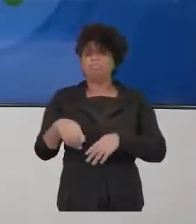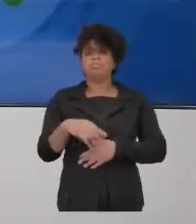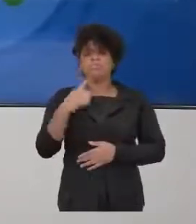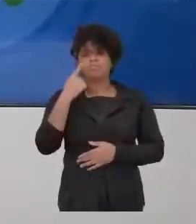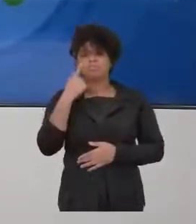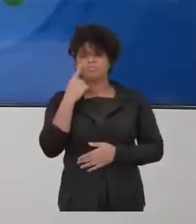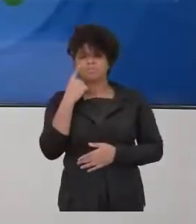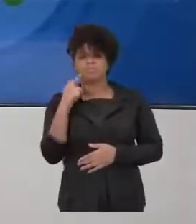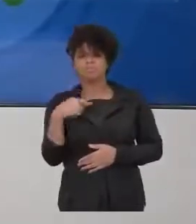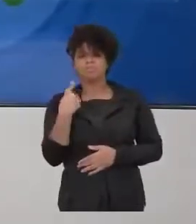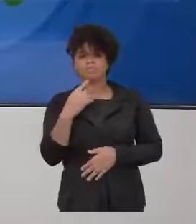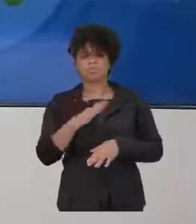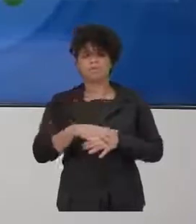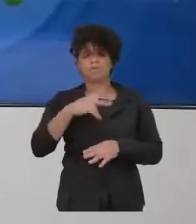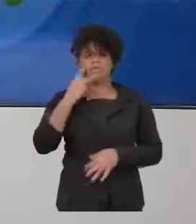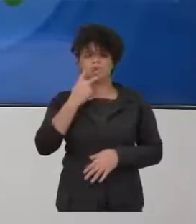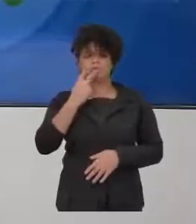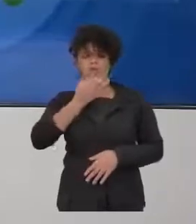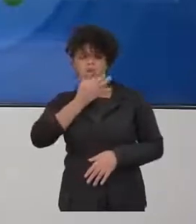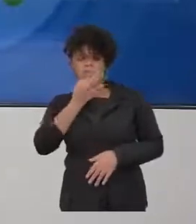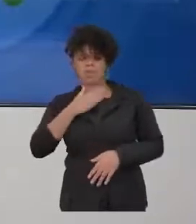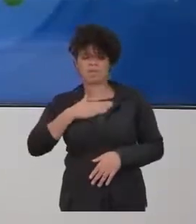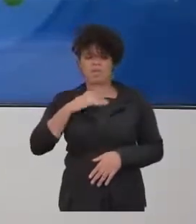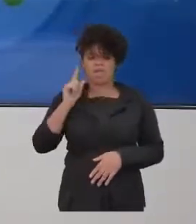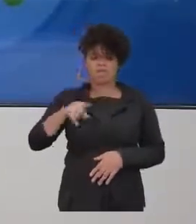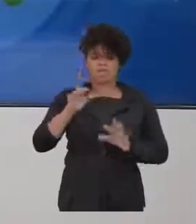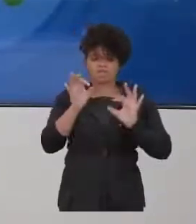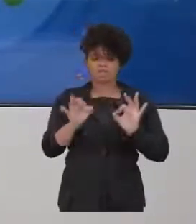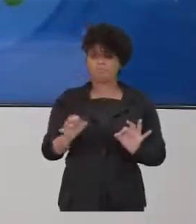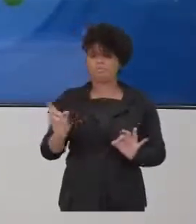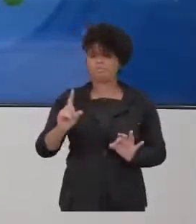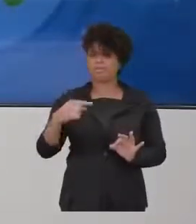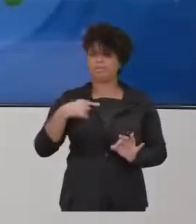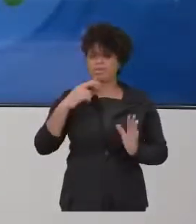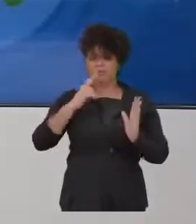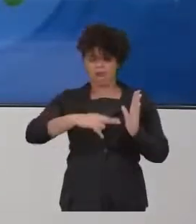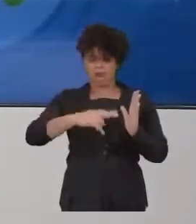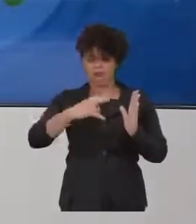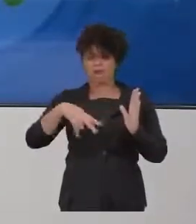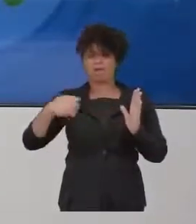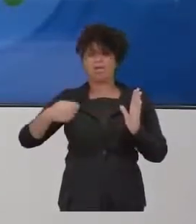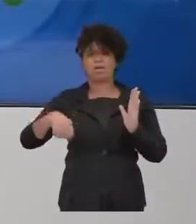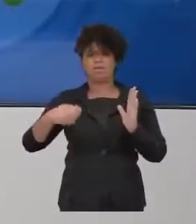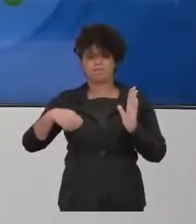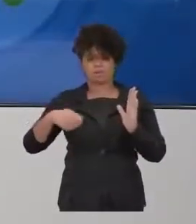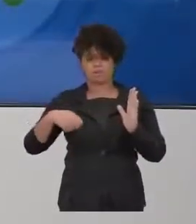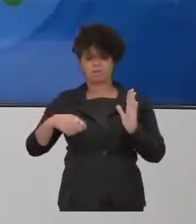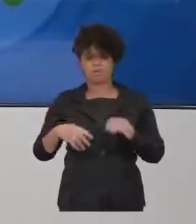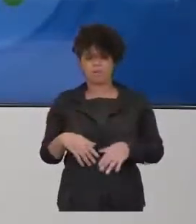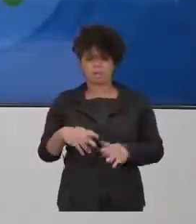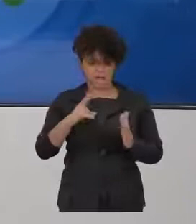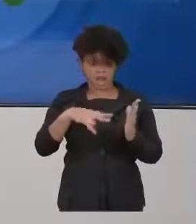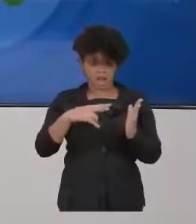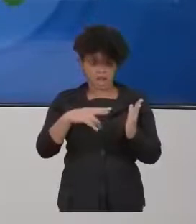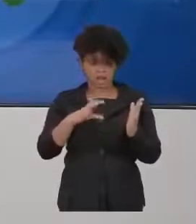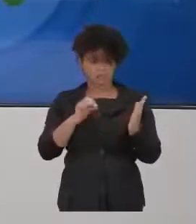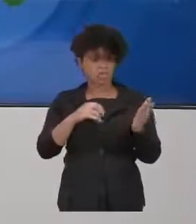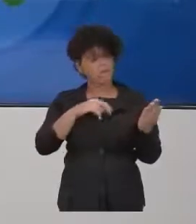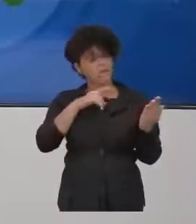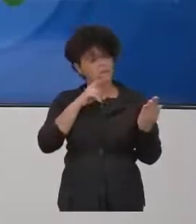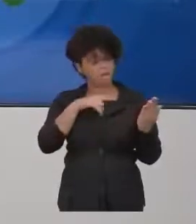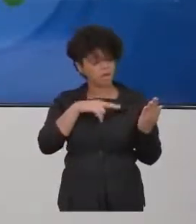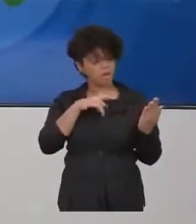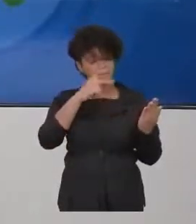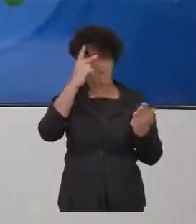não basta você se posicionar a favor. Não, tem que ler muito, E é ler, não é apenas ver,